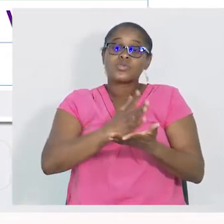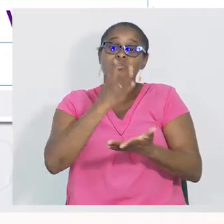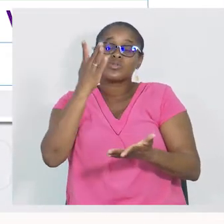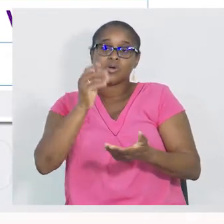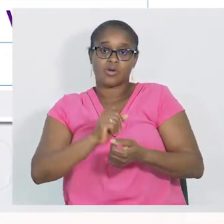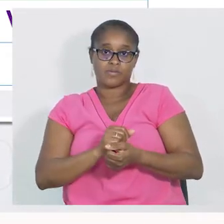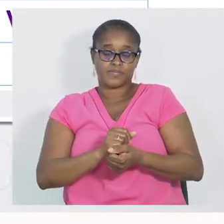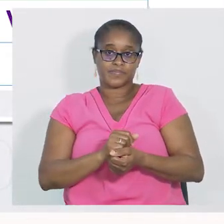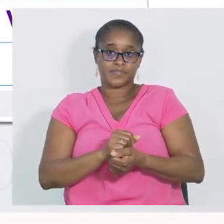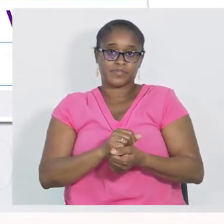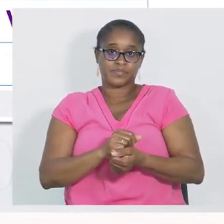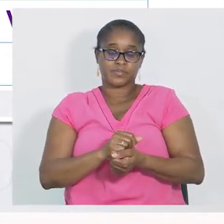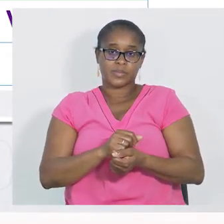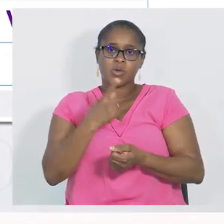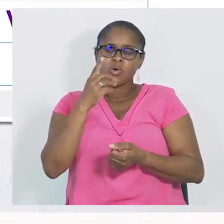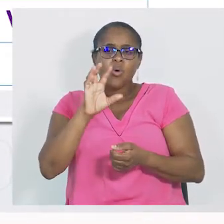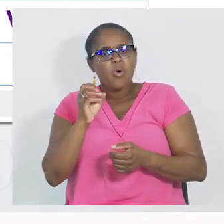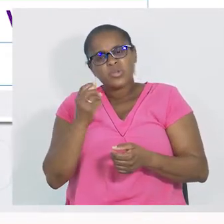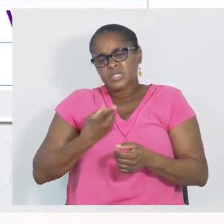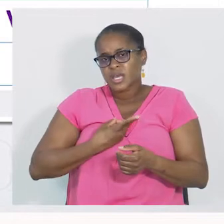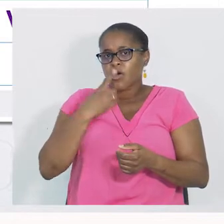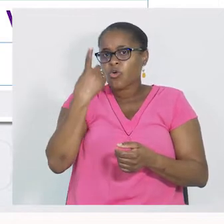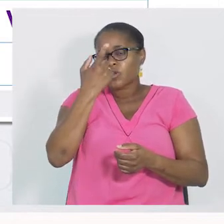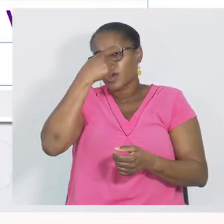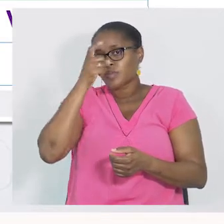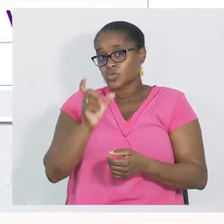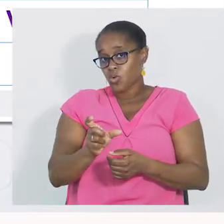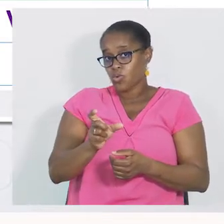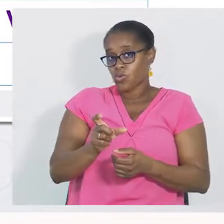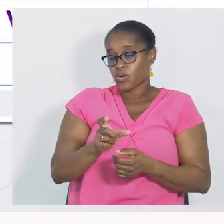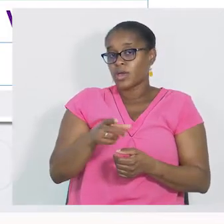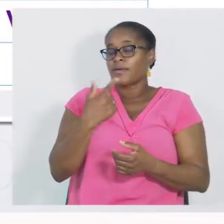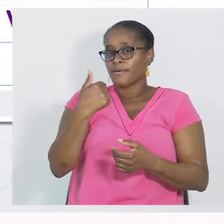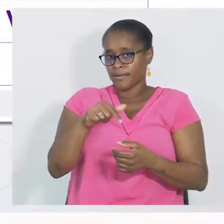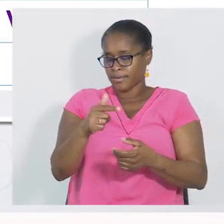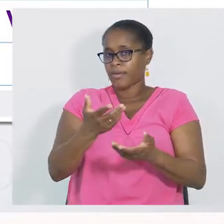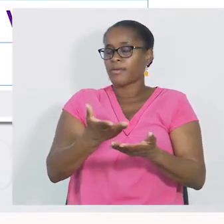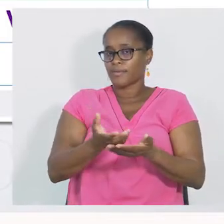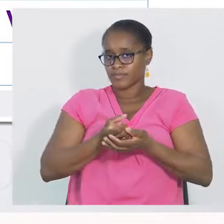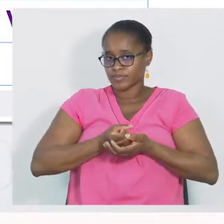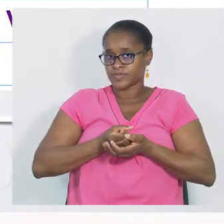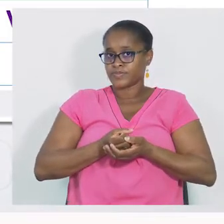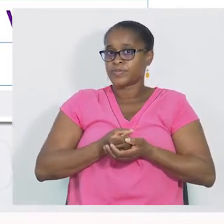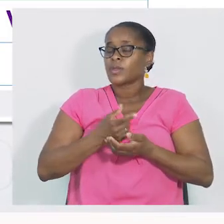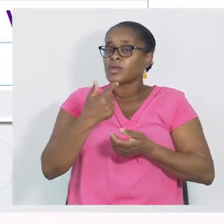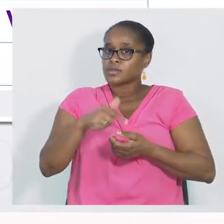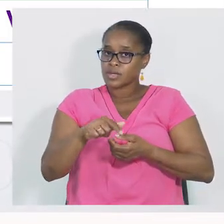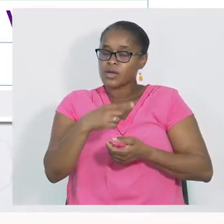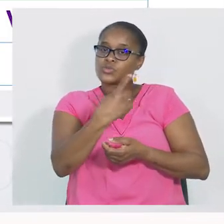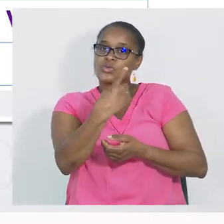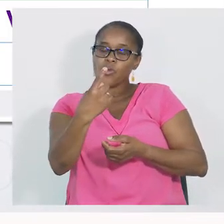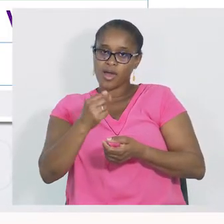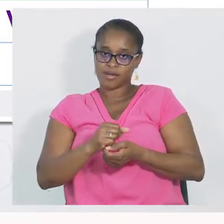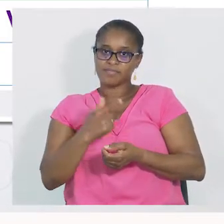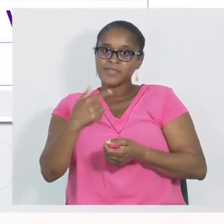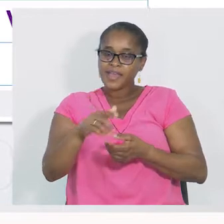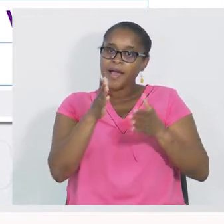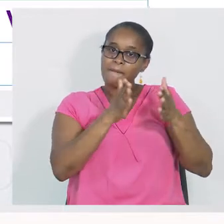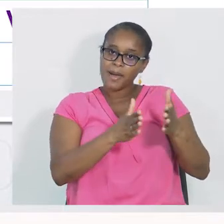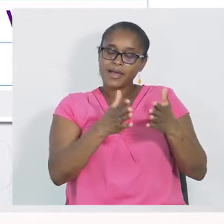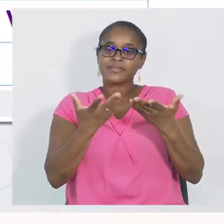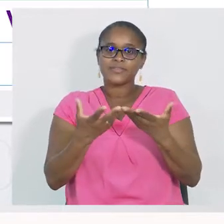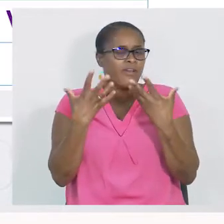O determinante possessivo indica uma relação de pertença, isto é, indica que alguém é possuidor de um objeto